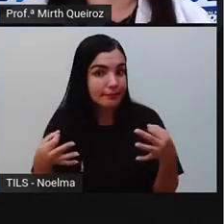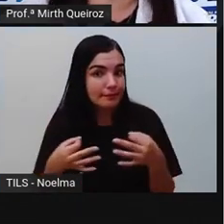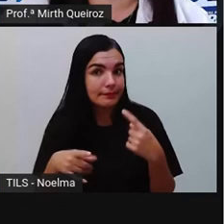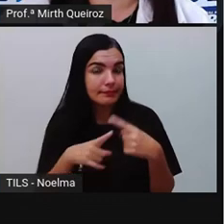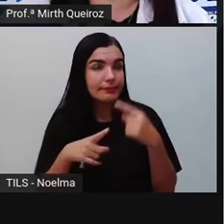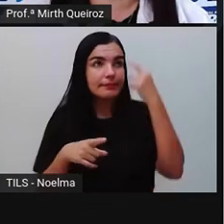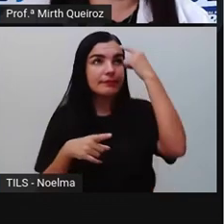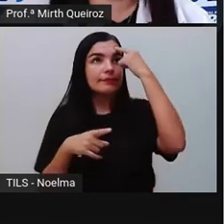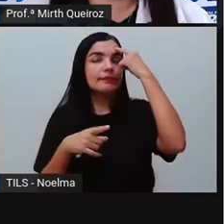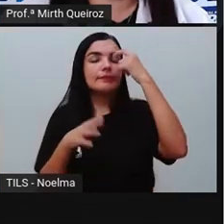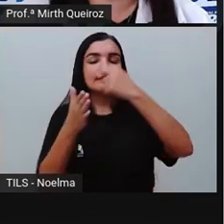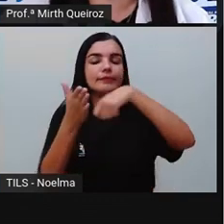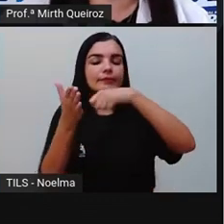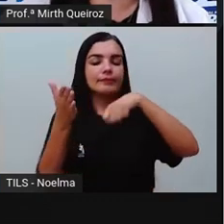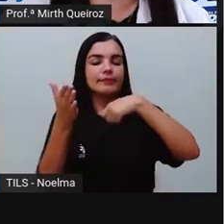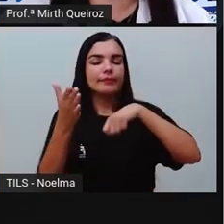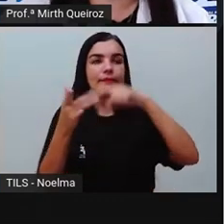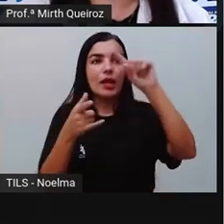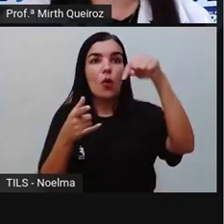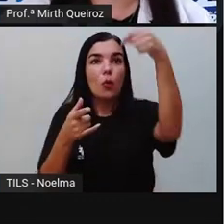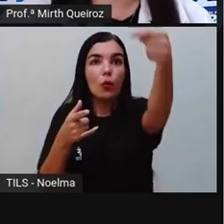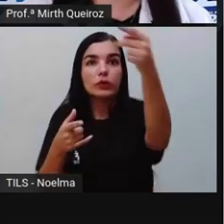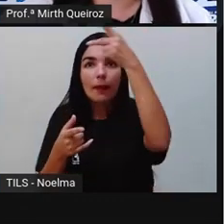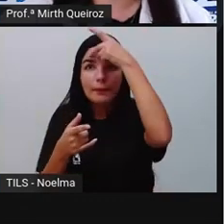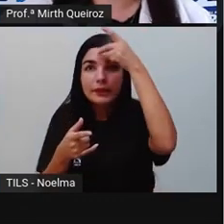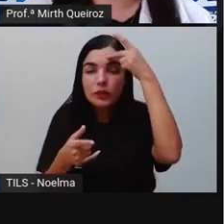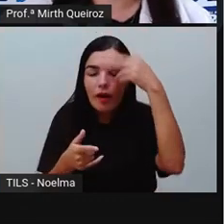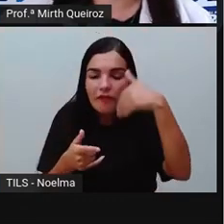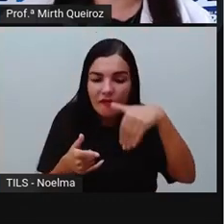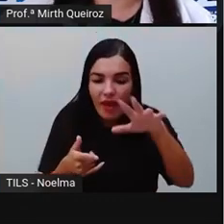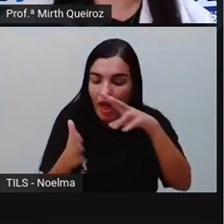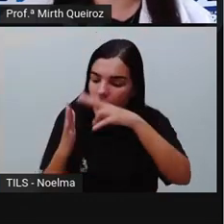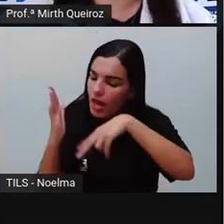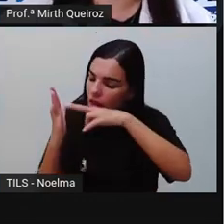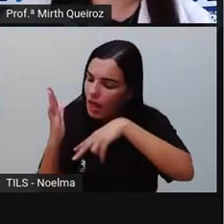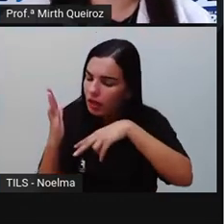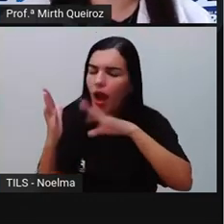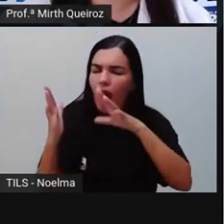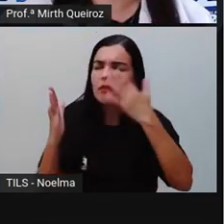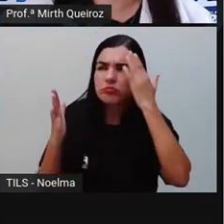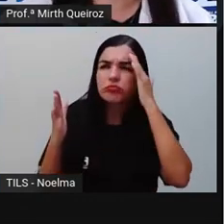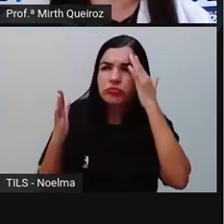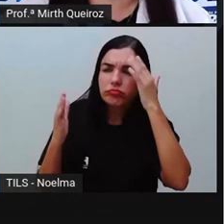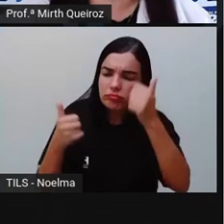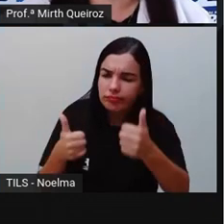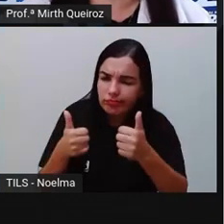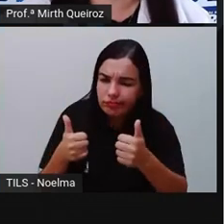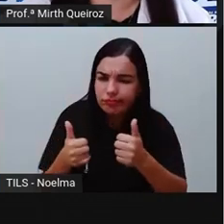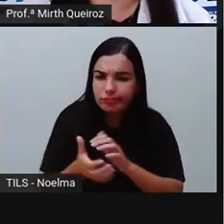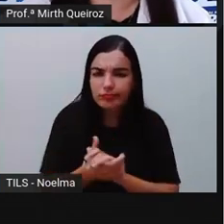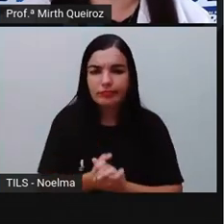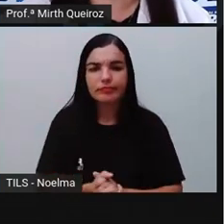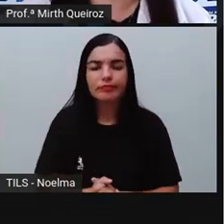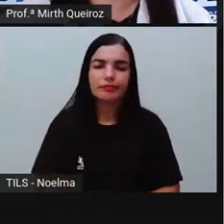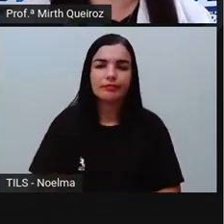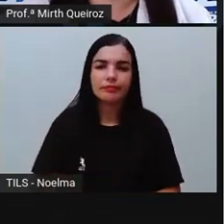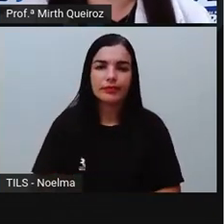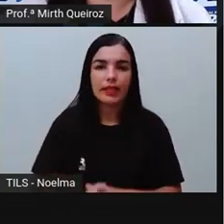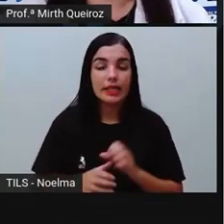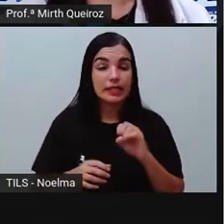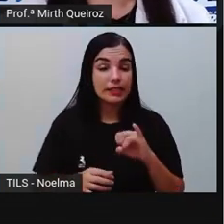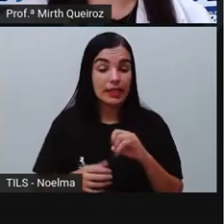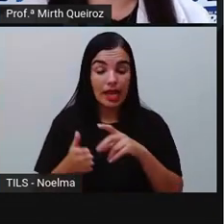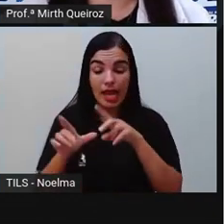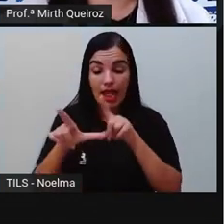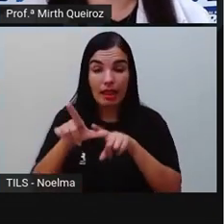escrevendo para alguém, né? E essa pessoa, ela deve entender, compreender ali o que vocês estão escrevendo ali, né? Então, se vocês